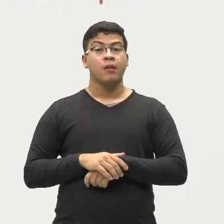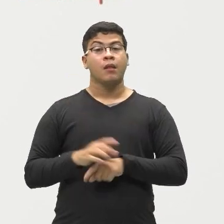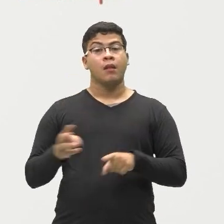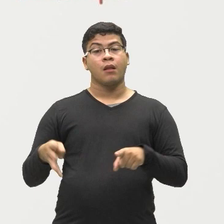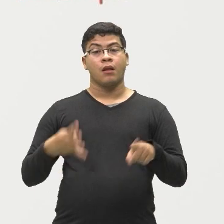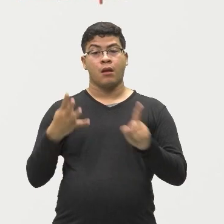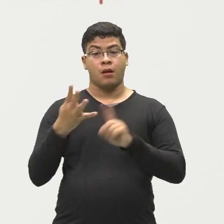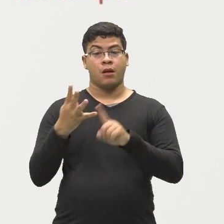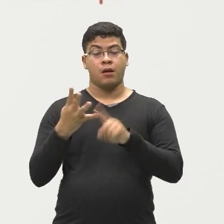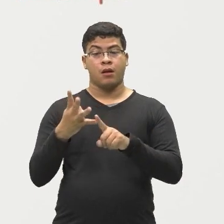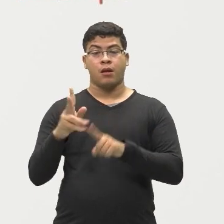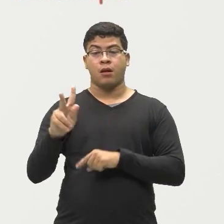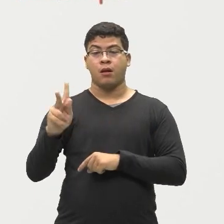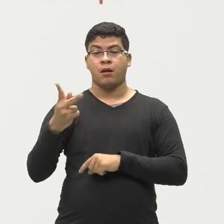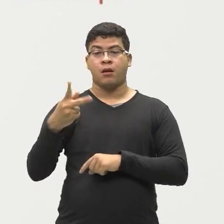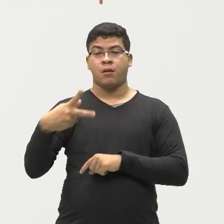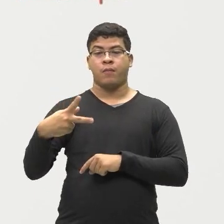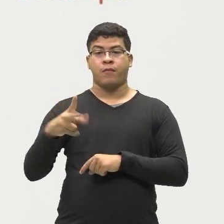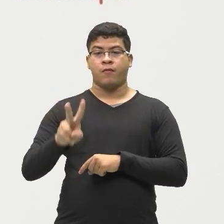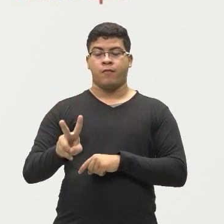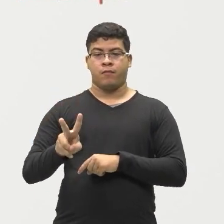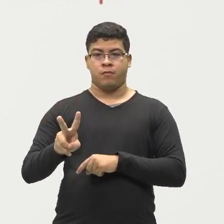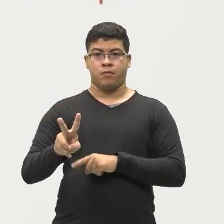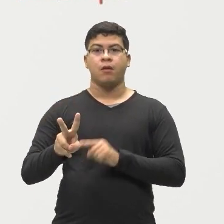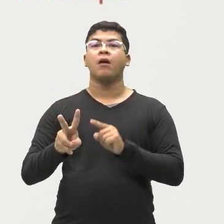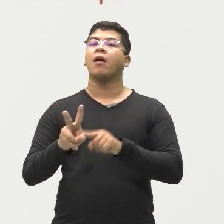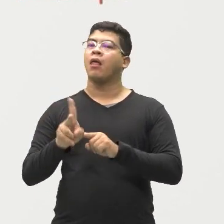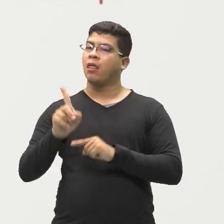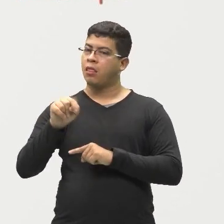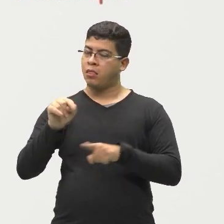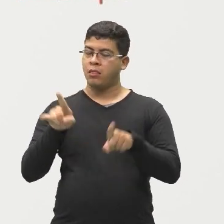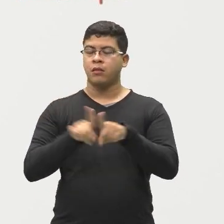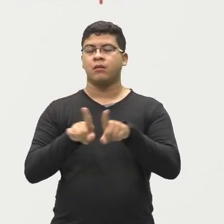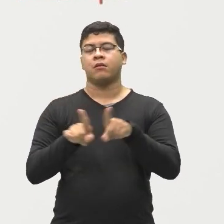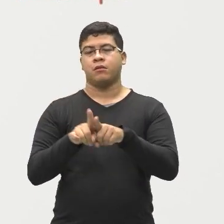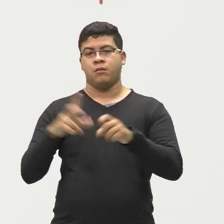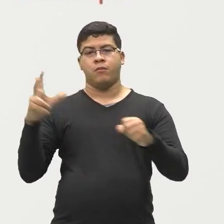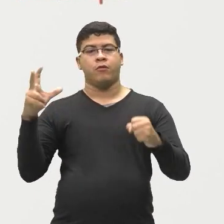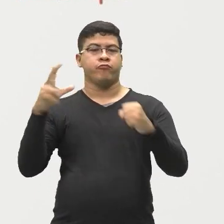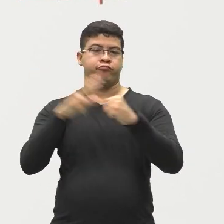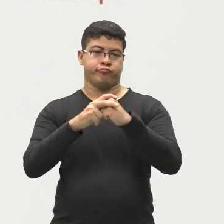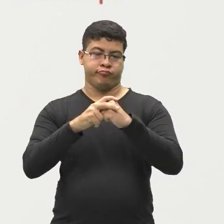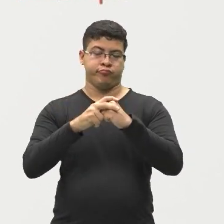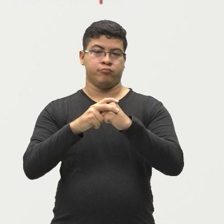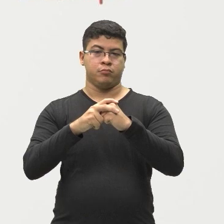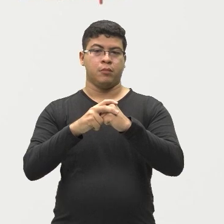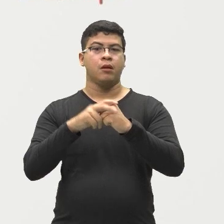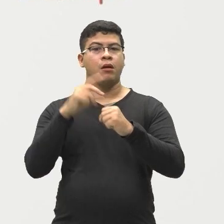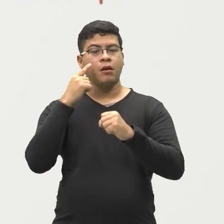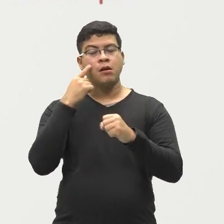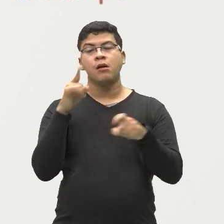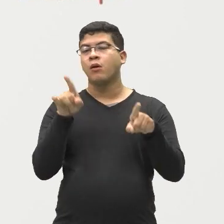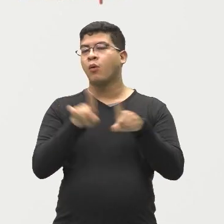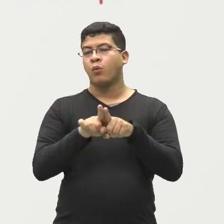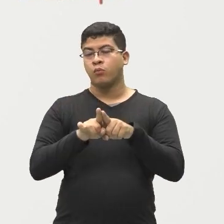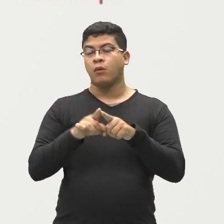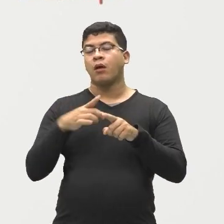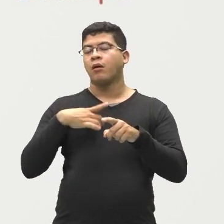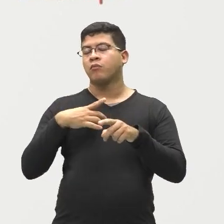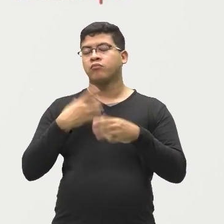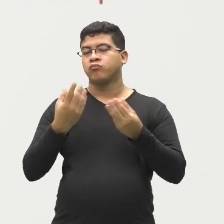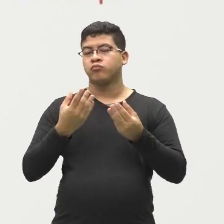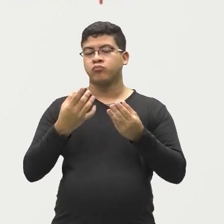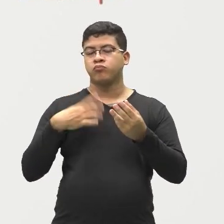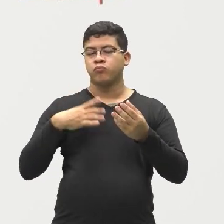que é ocasionado por vírus, que está relacionado ali, ó, com o órgão reprodutor.